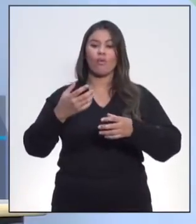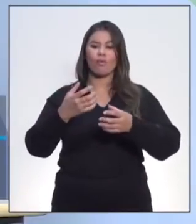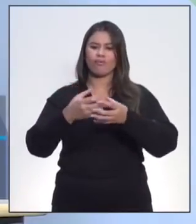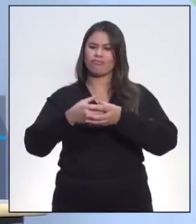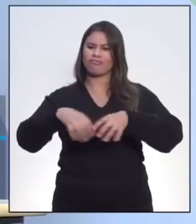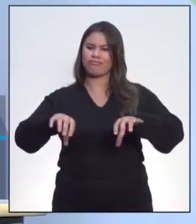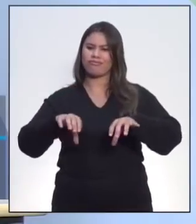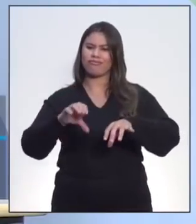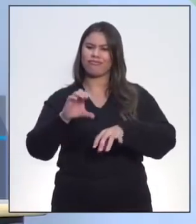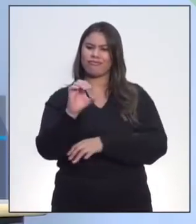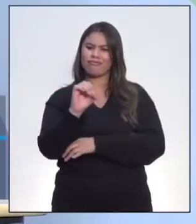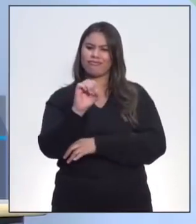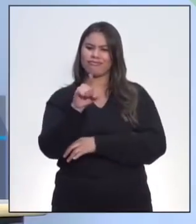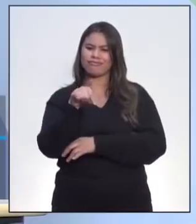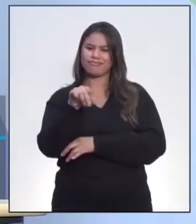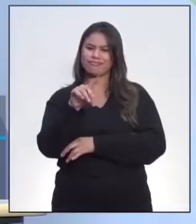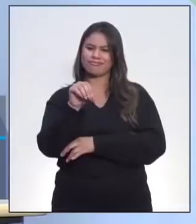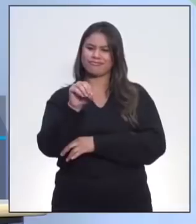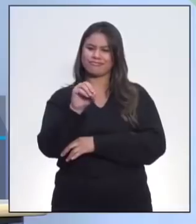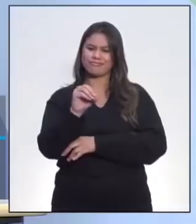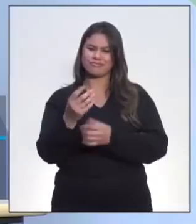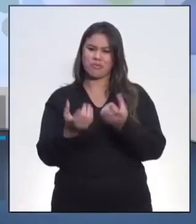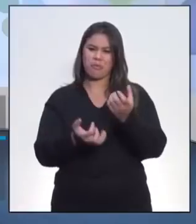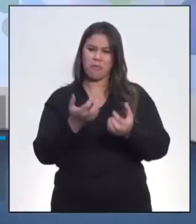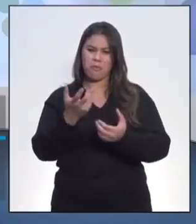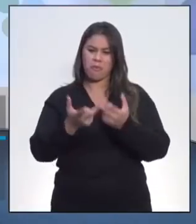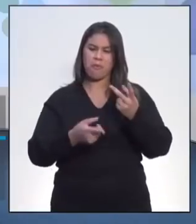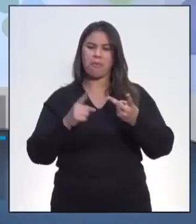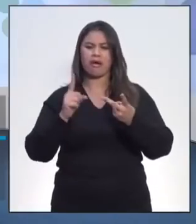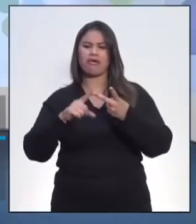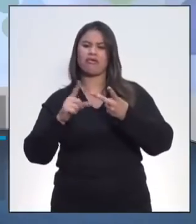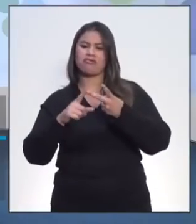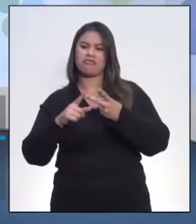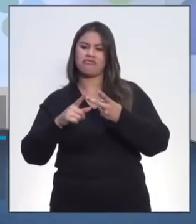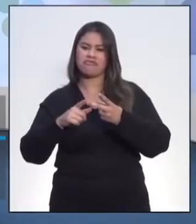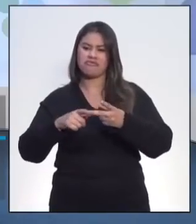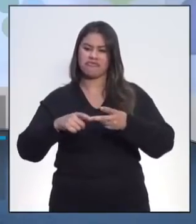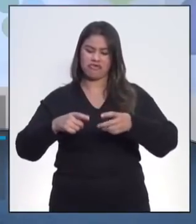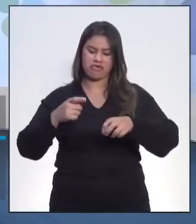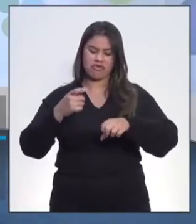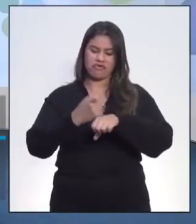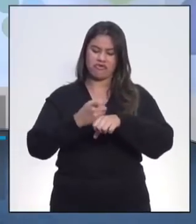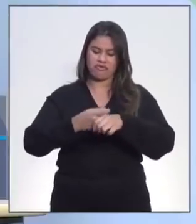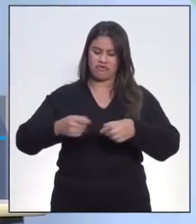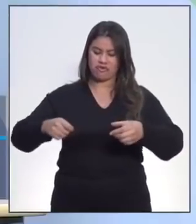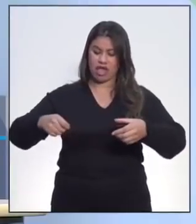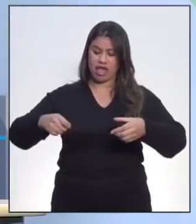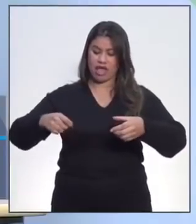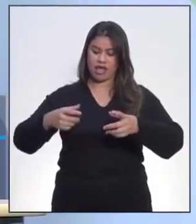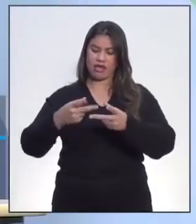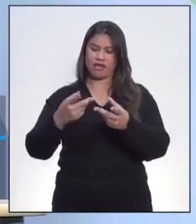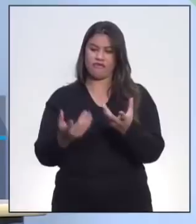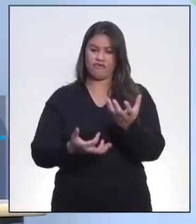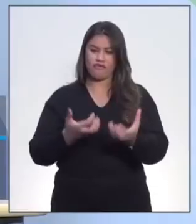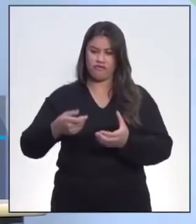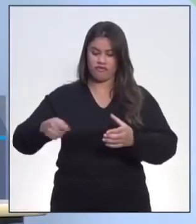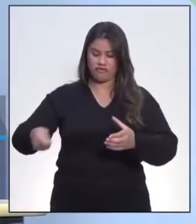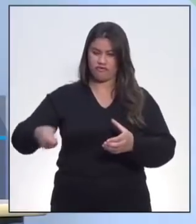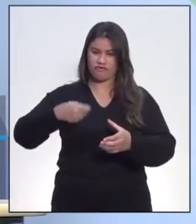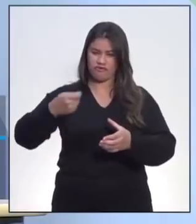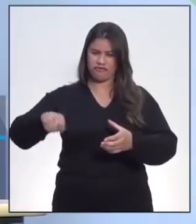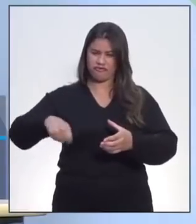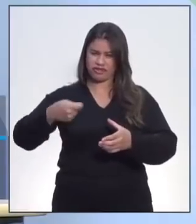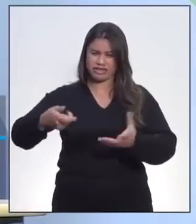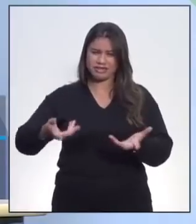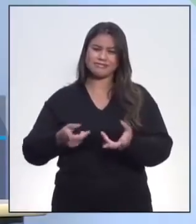Eu estou considerando esse ovo numa receita de bolo, por exemplo, também, que não deixo de consumir o ovo. Então, eu